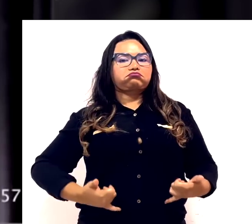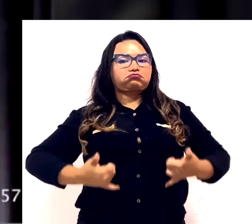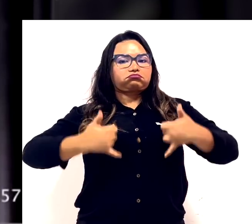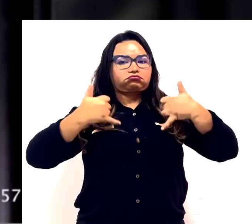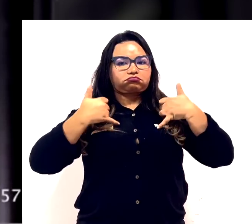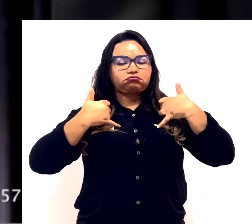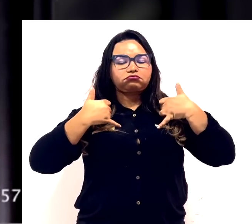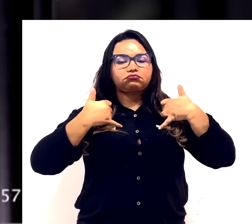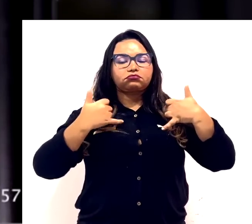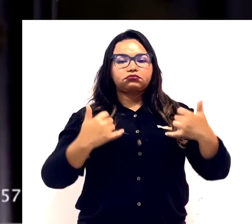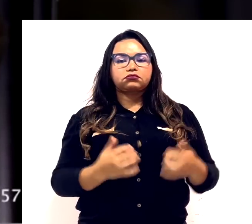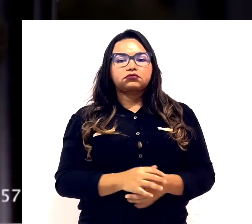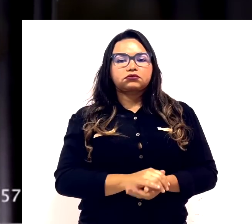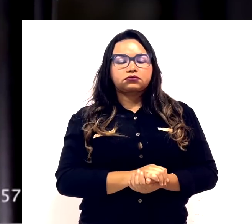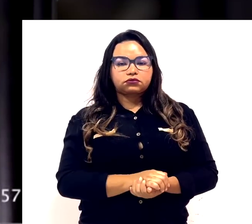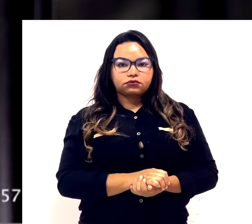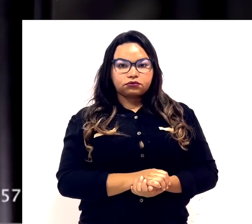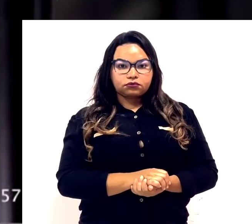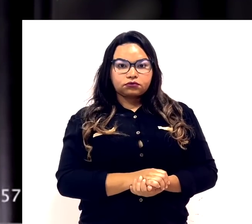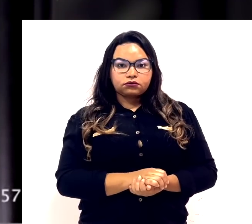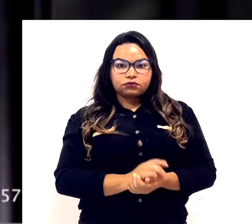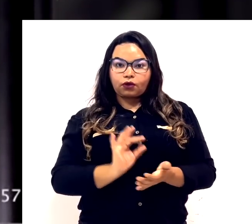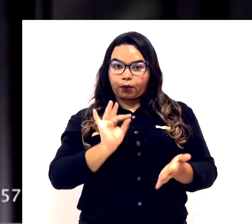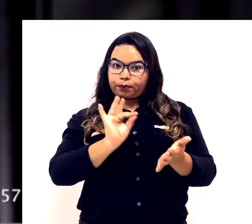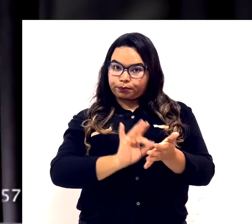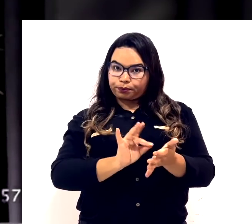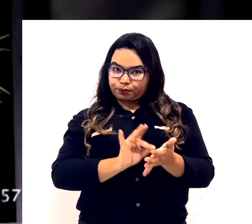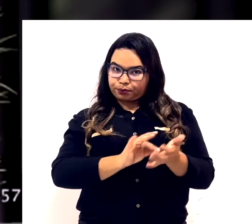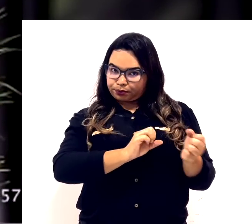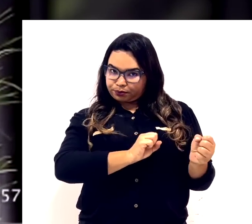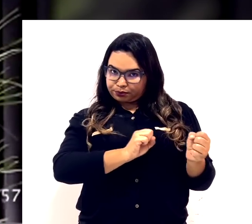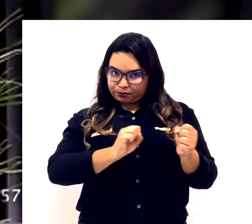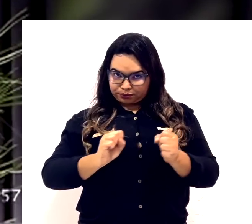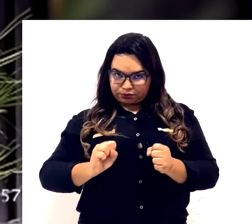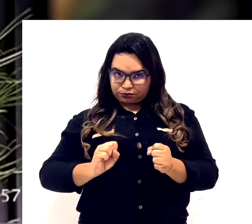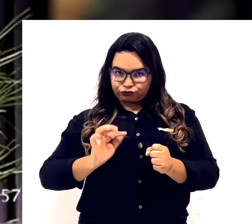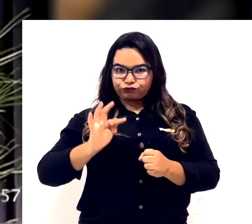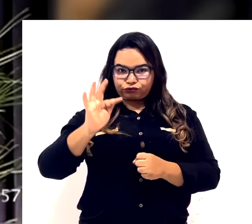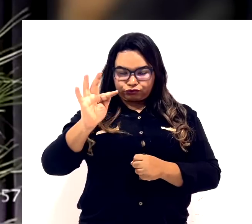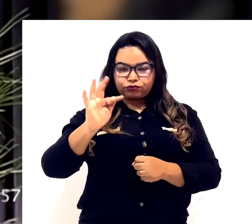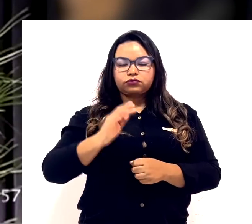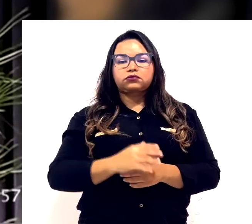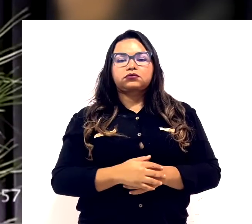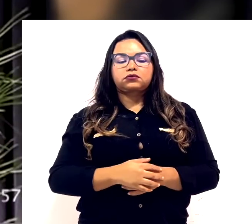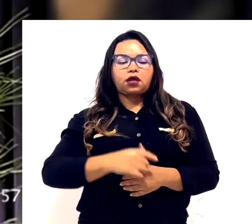De fato, este poder dirá, eu sou um outro Deus nesta terra.